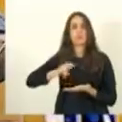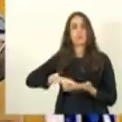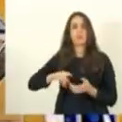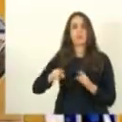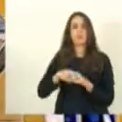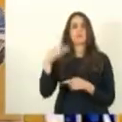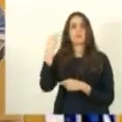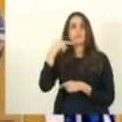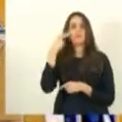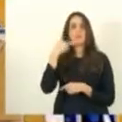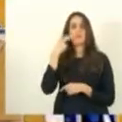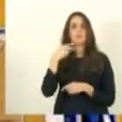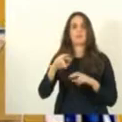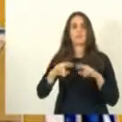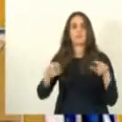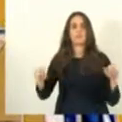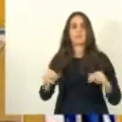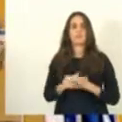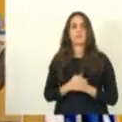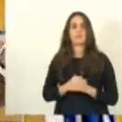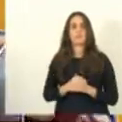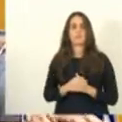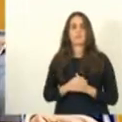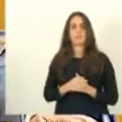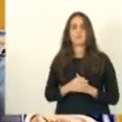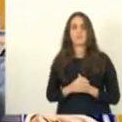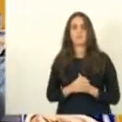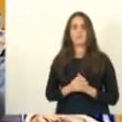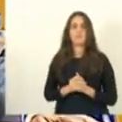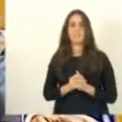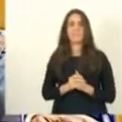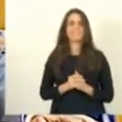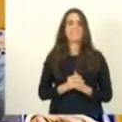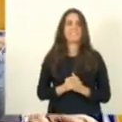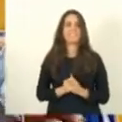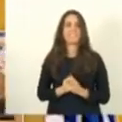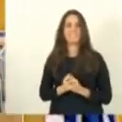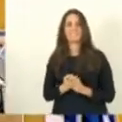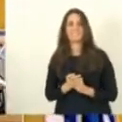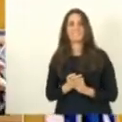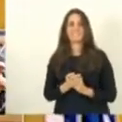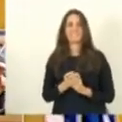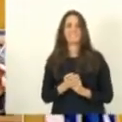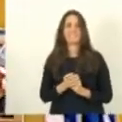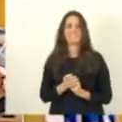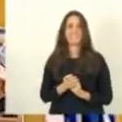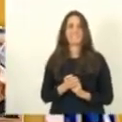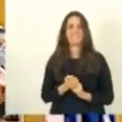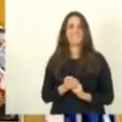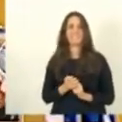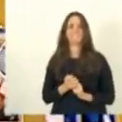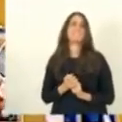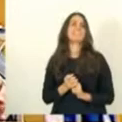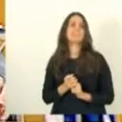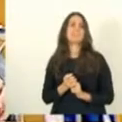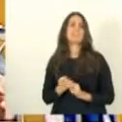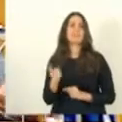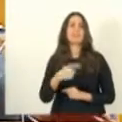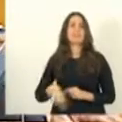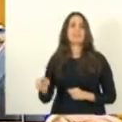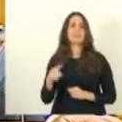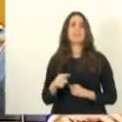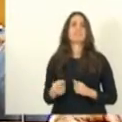vereadores, vereadora. Cumprimento a todos, assim como os deputados estão fazendo. Faço isso na pessoa